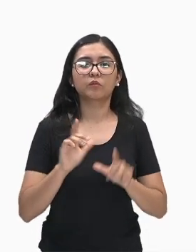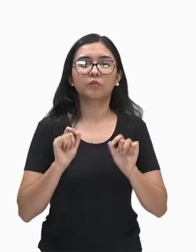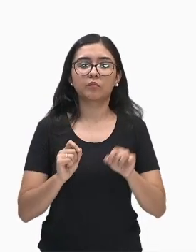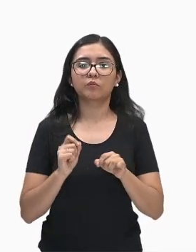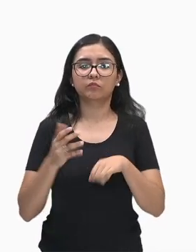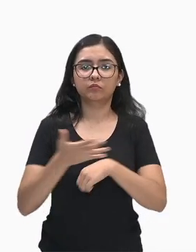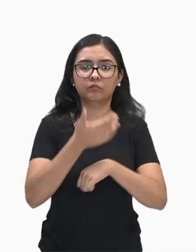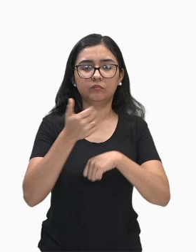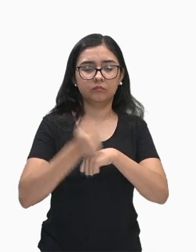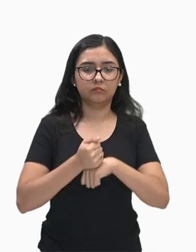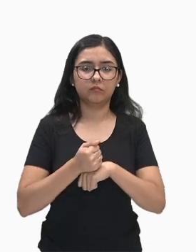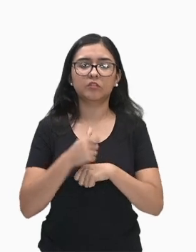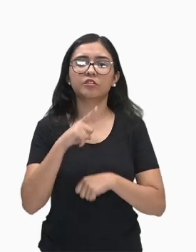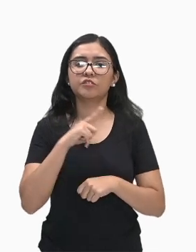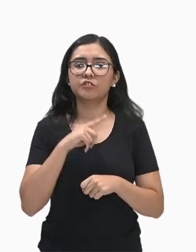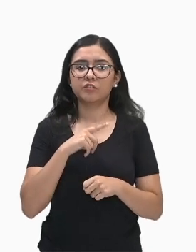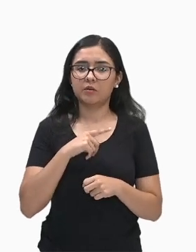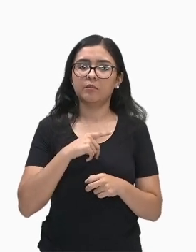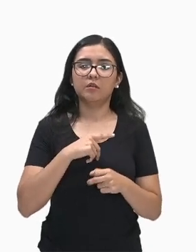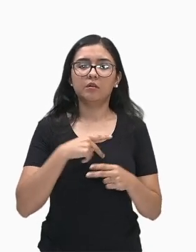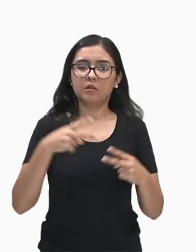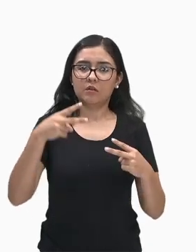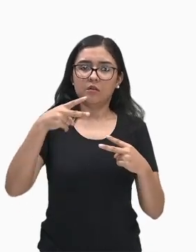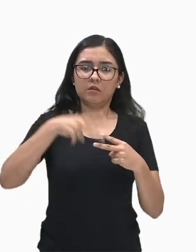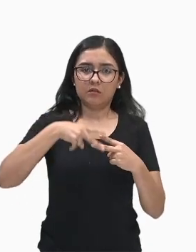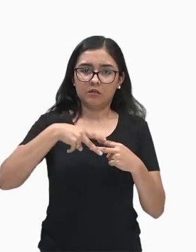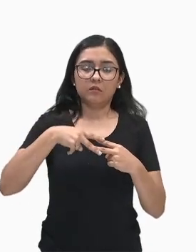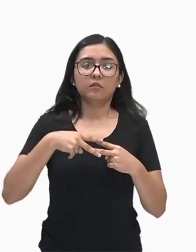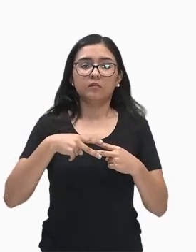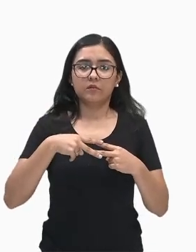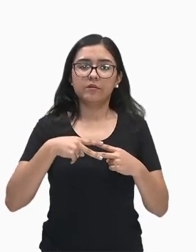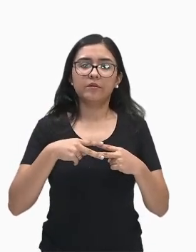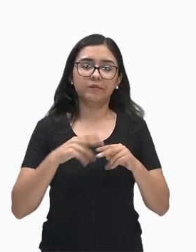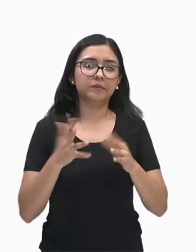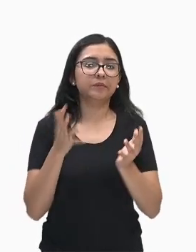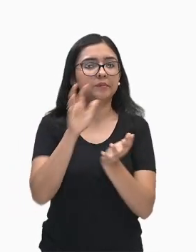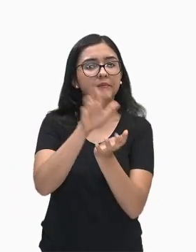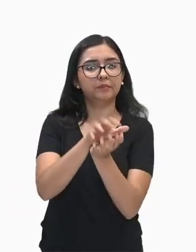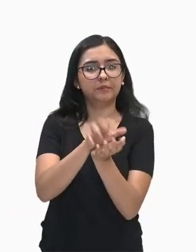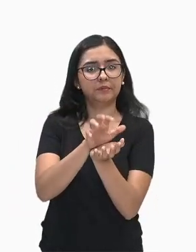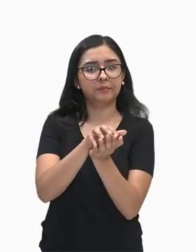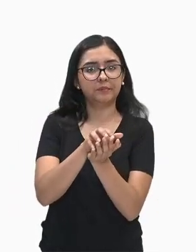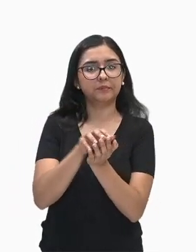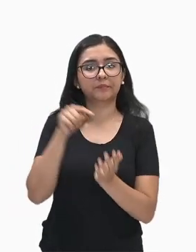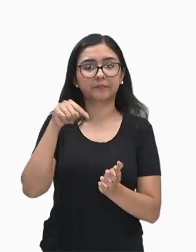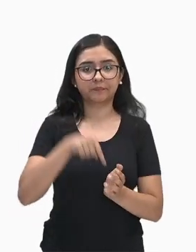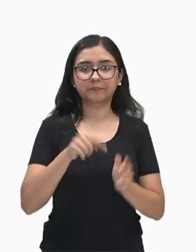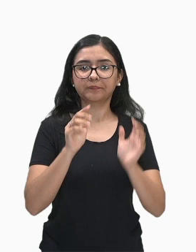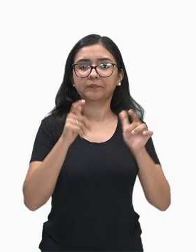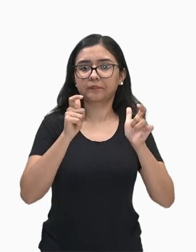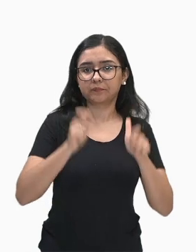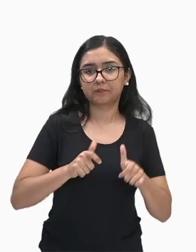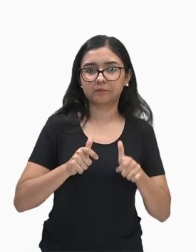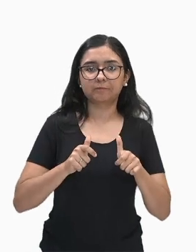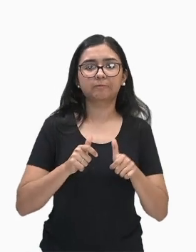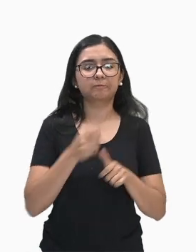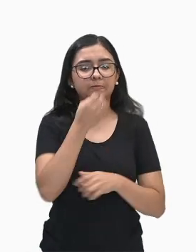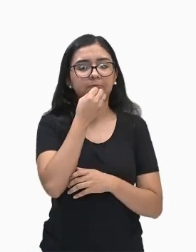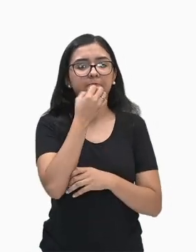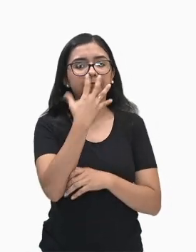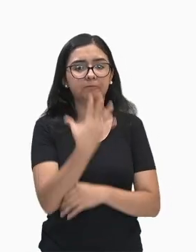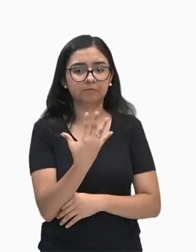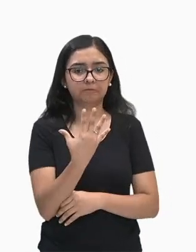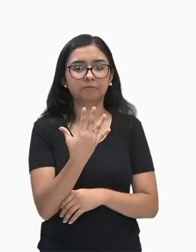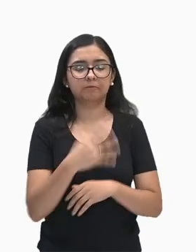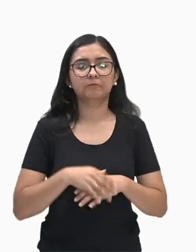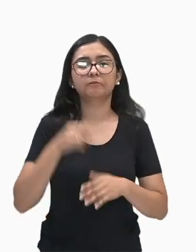pela maçonaria, o que fez de Pernambuco o lugar ideal para um levante revolucionário